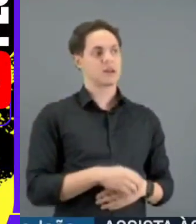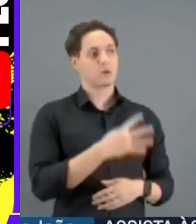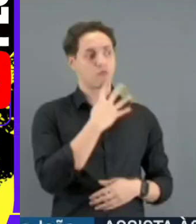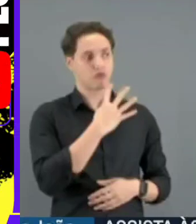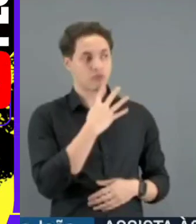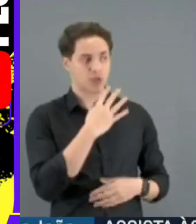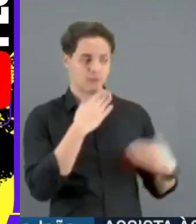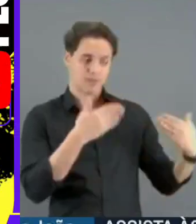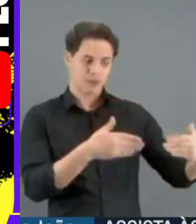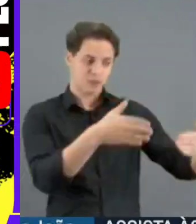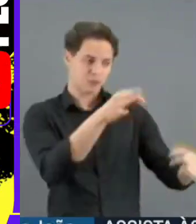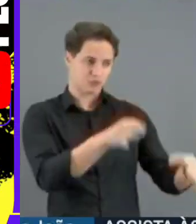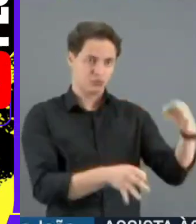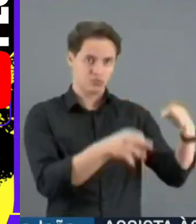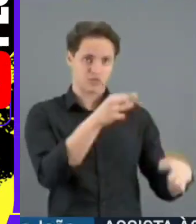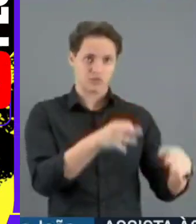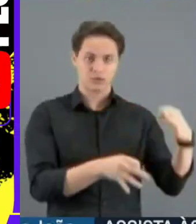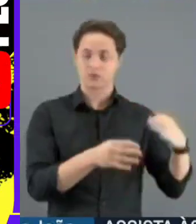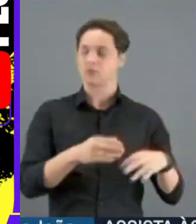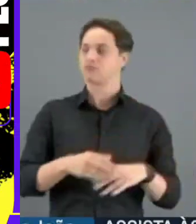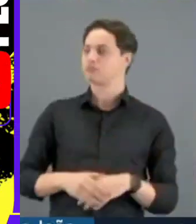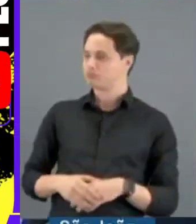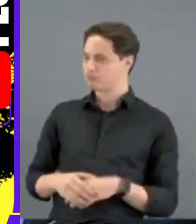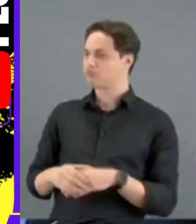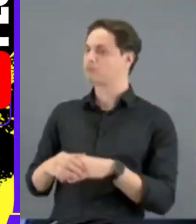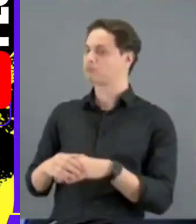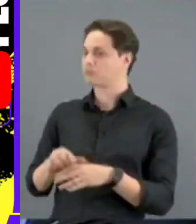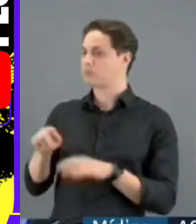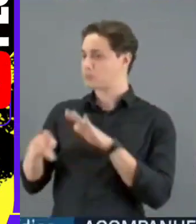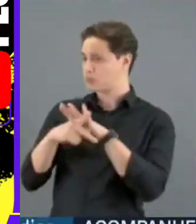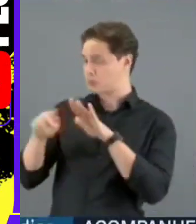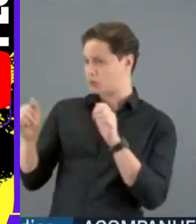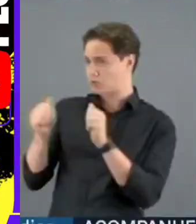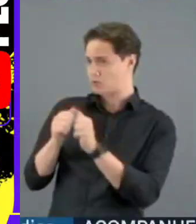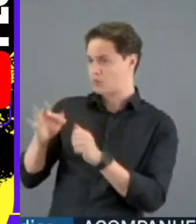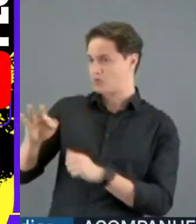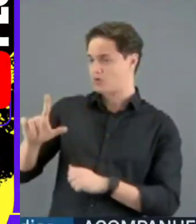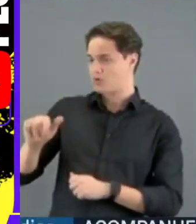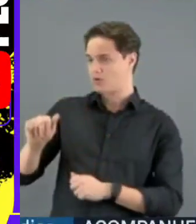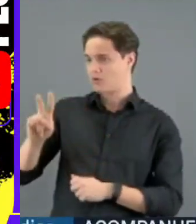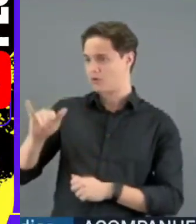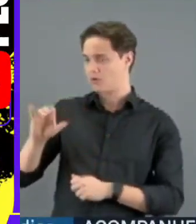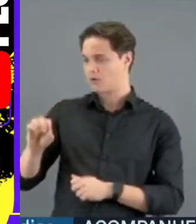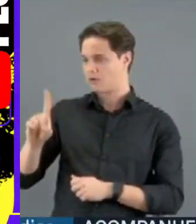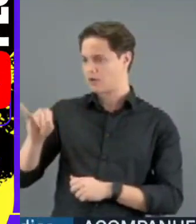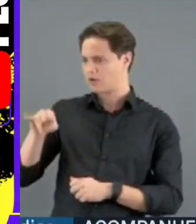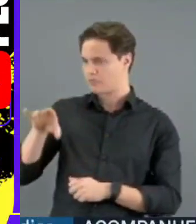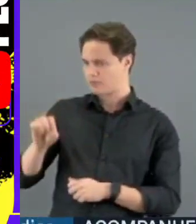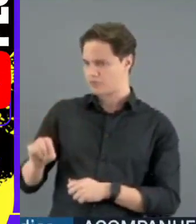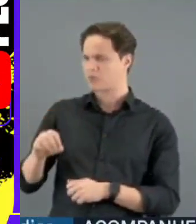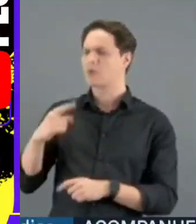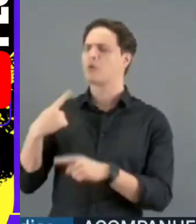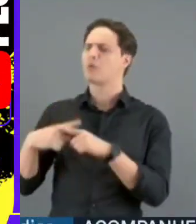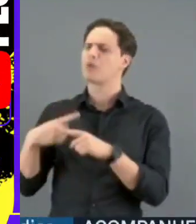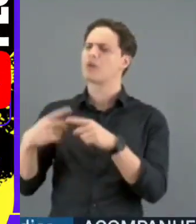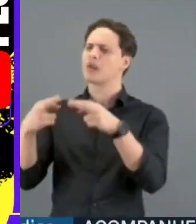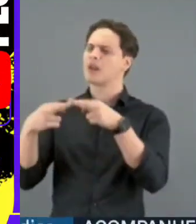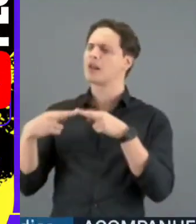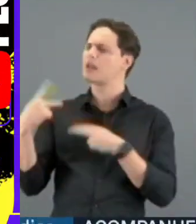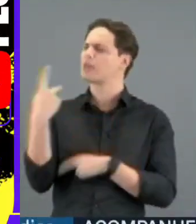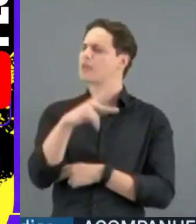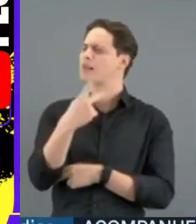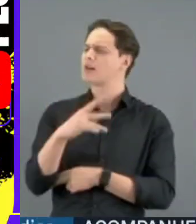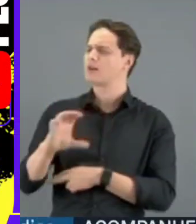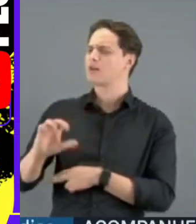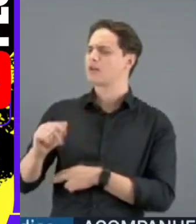Justiça. 02 do Ministério da Justiça, do senhor Flávio Dino. Por que os requerimentos do senhor Capelli